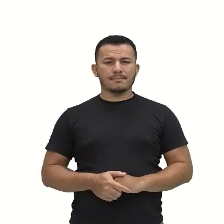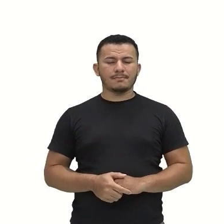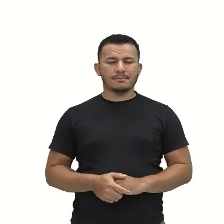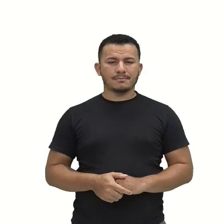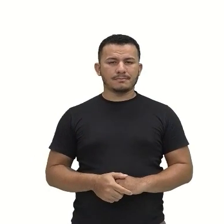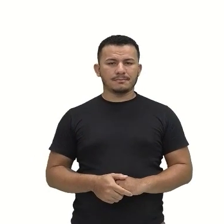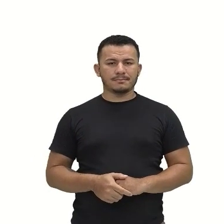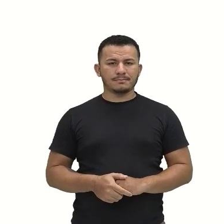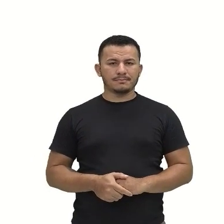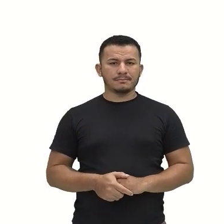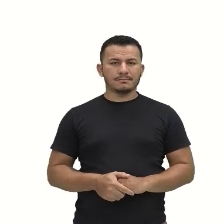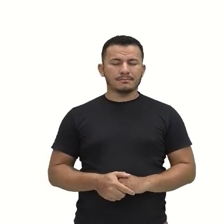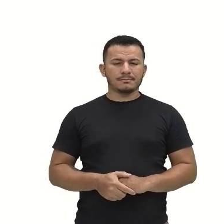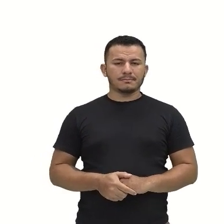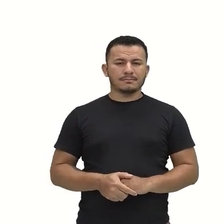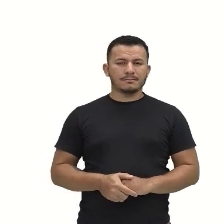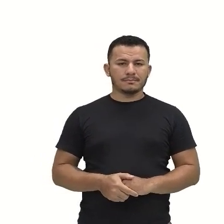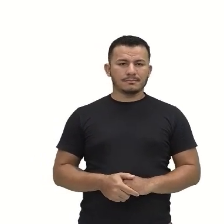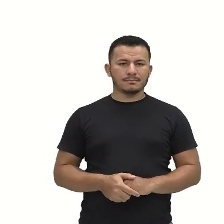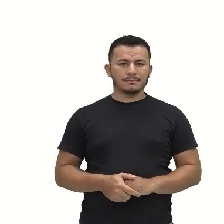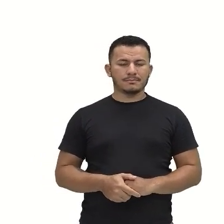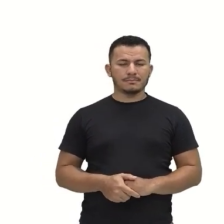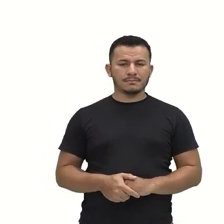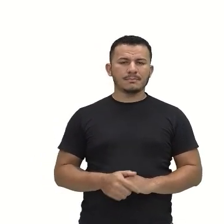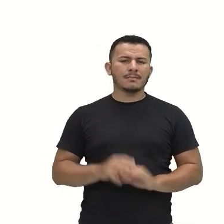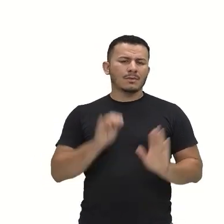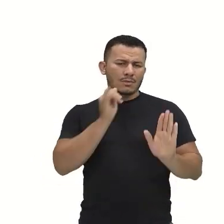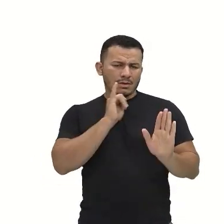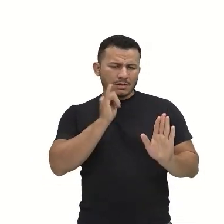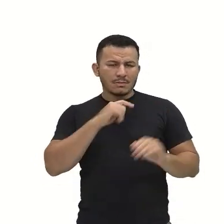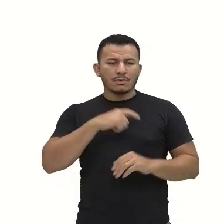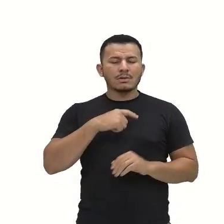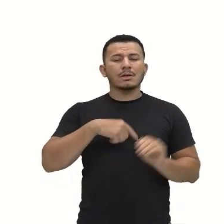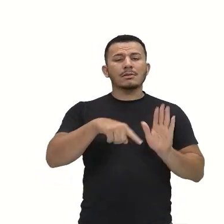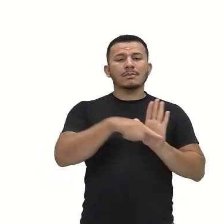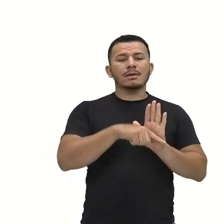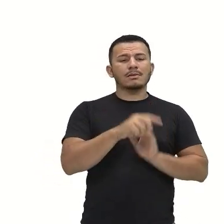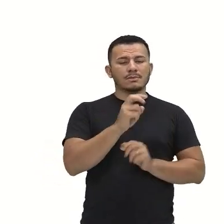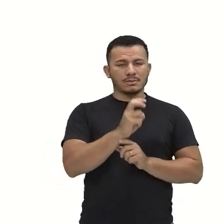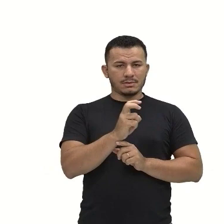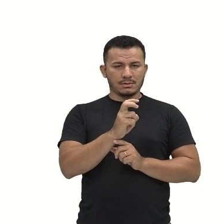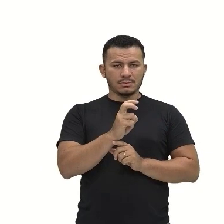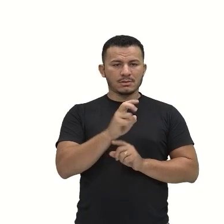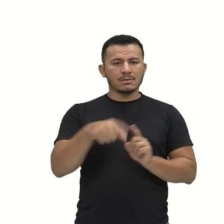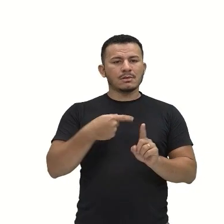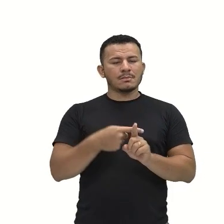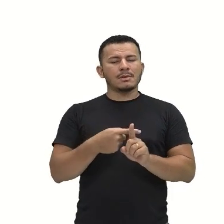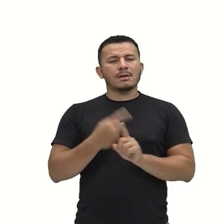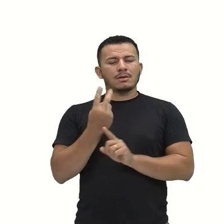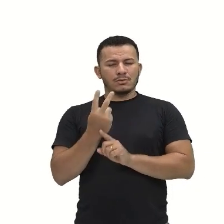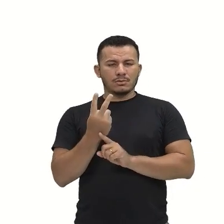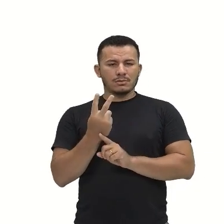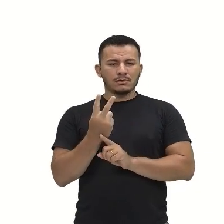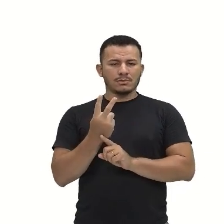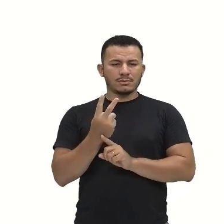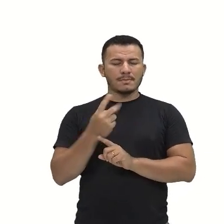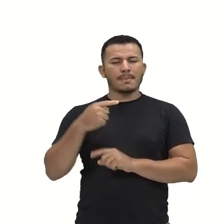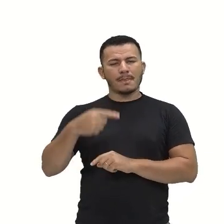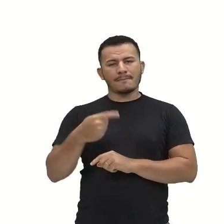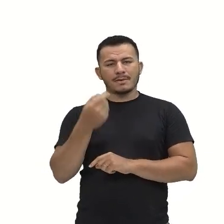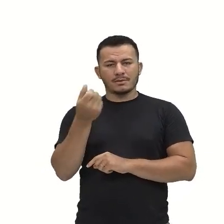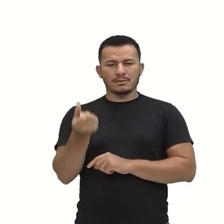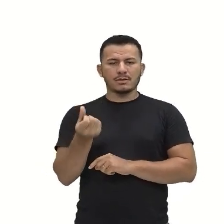Então, olha só, que é isso que eu estava falando. Vamos supor que eu tenho, ó, menos 5, mais 2,